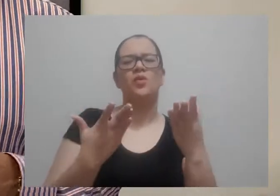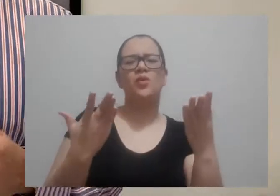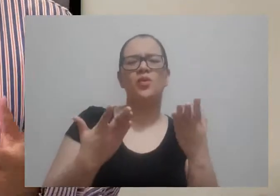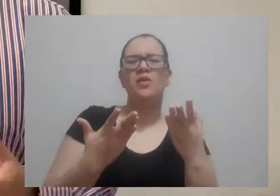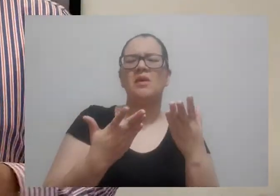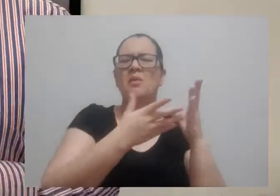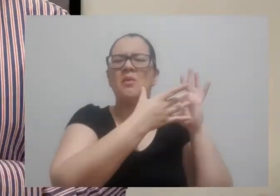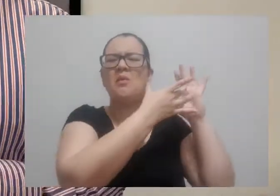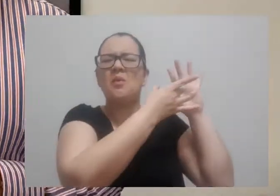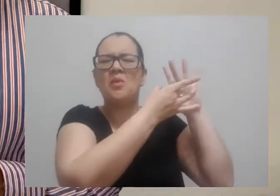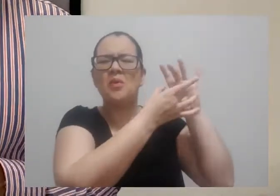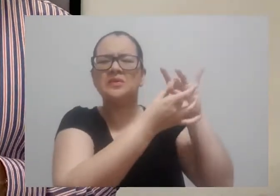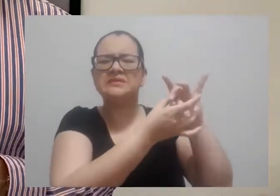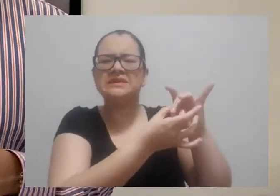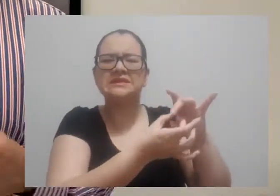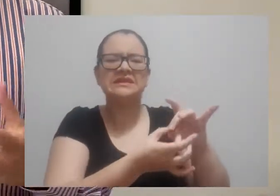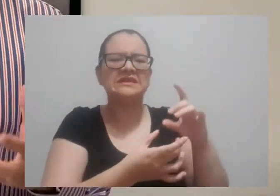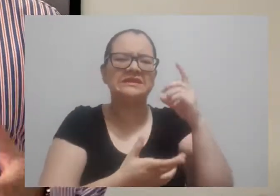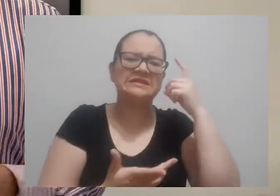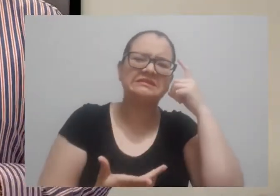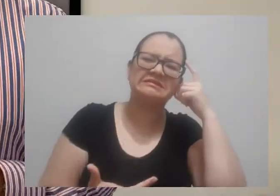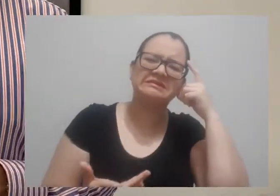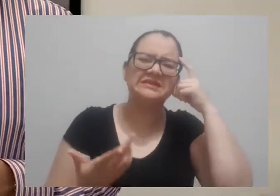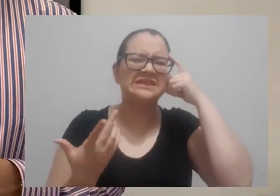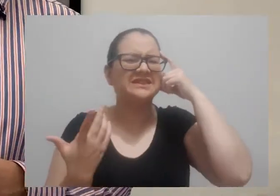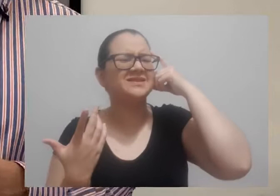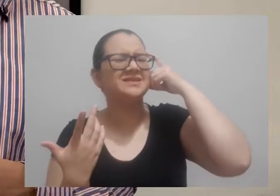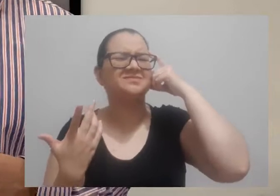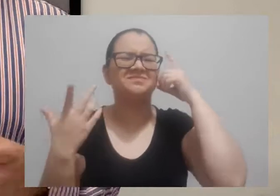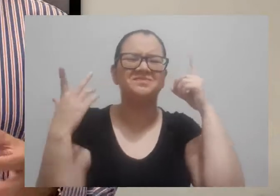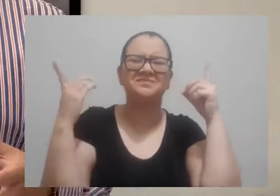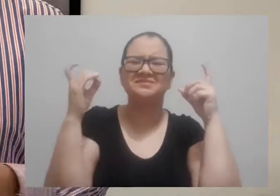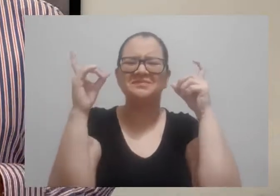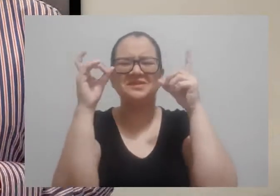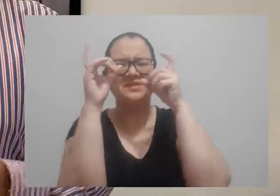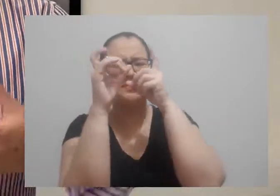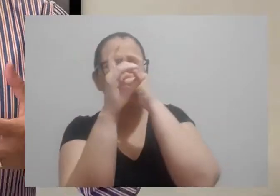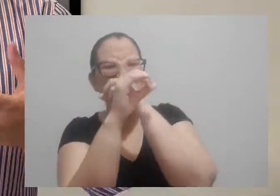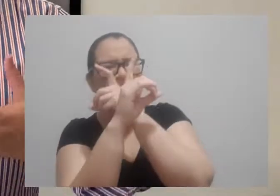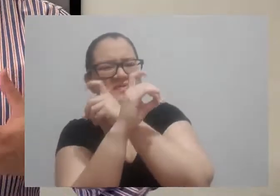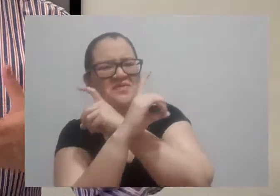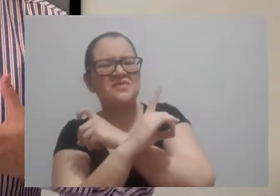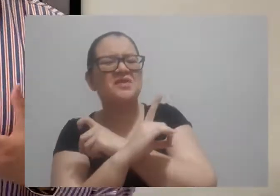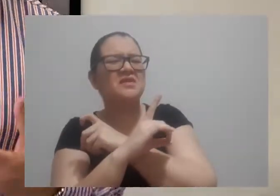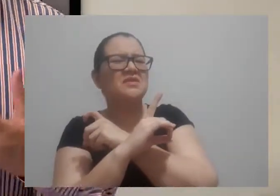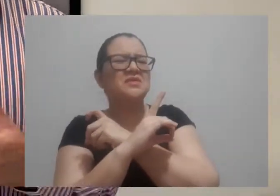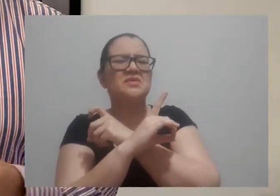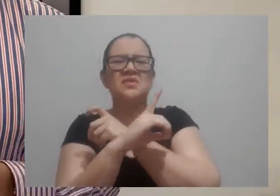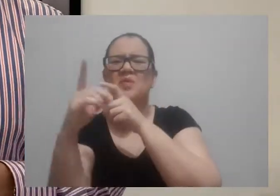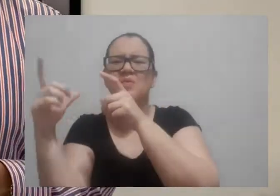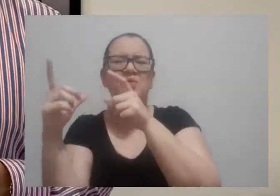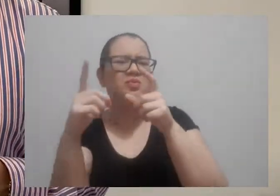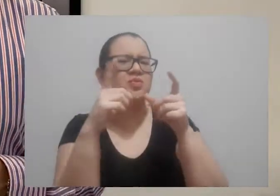de incertezas, de dificuldades nas mais diversas áreas, o Senhor tem nos dado da